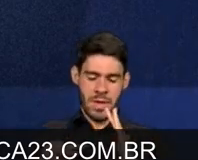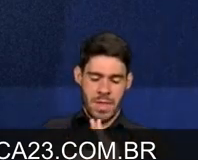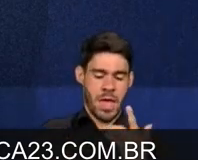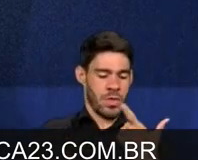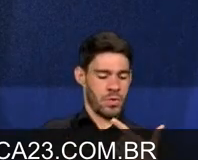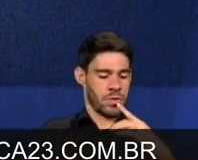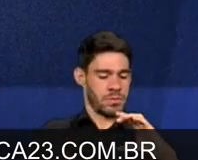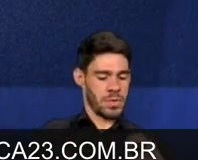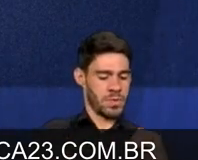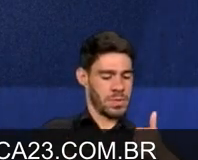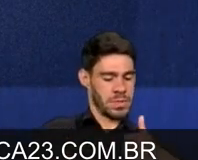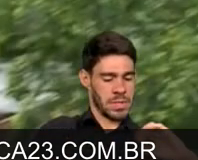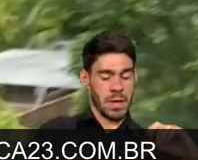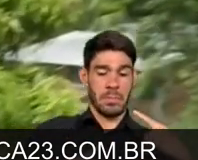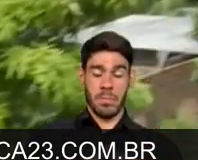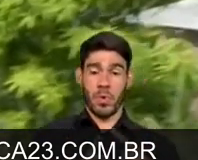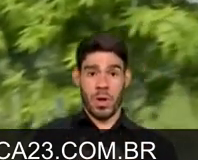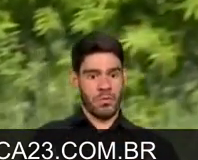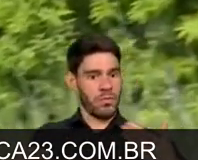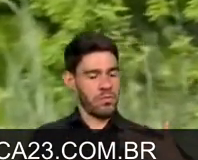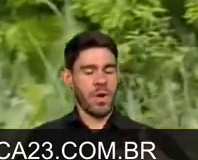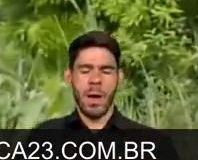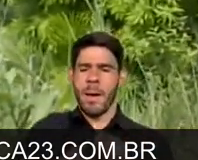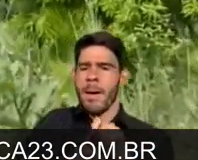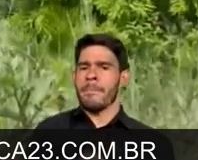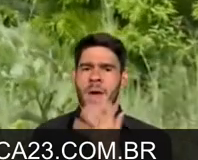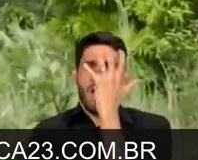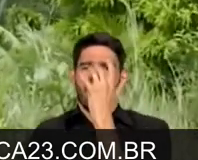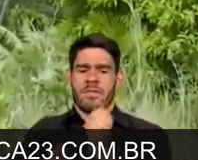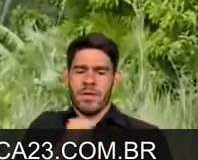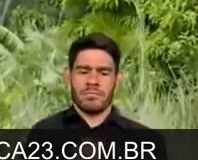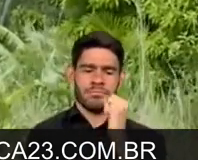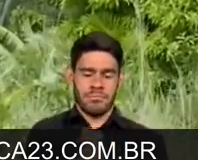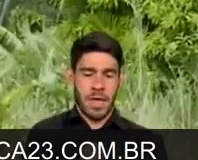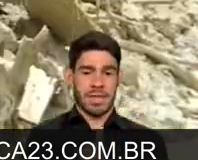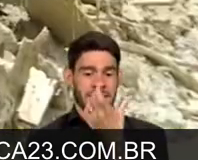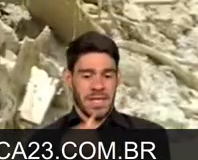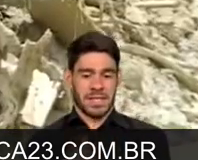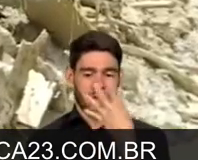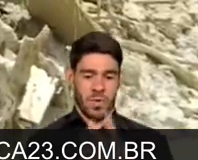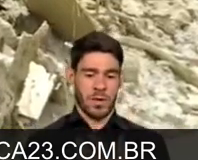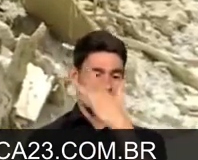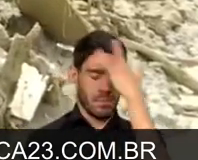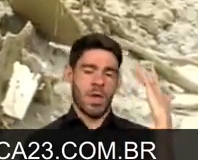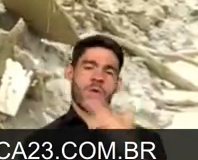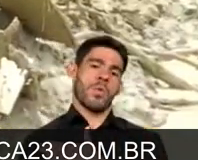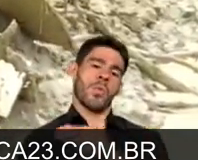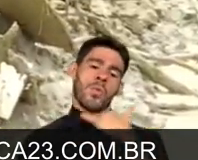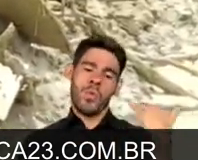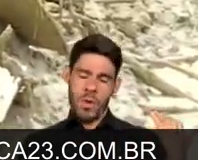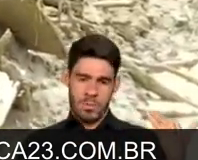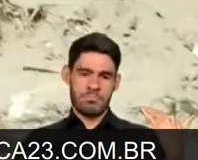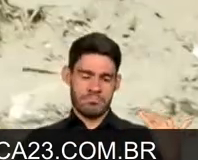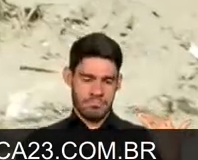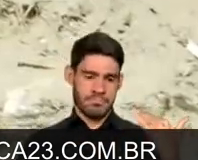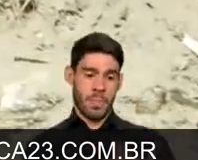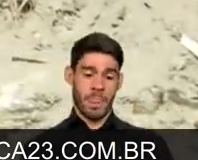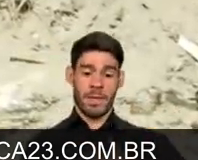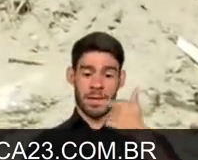2100 por conta do calor. Em fevereiro do ano passado, 64 pessoas morreram e mais